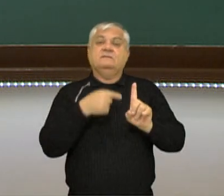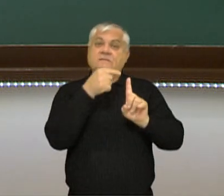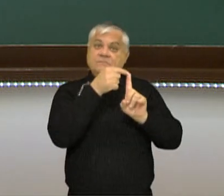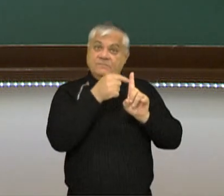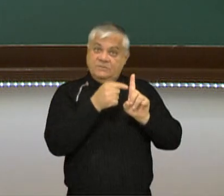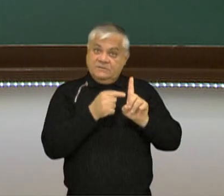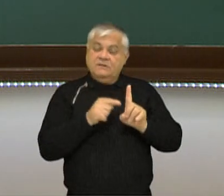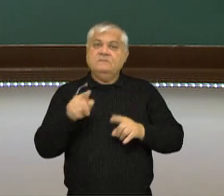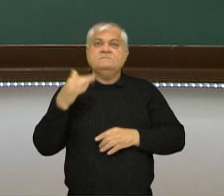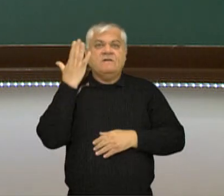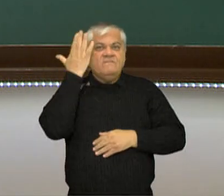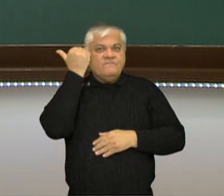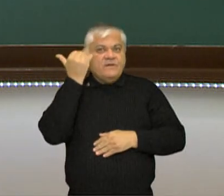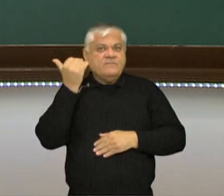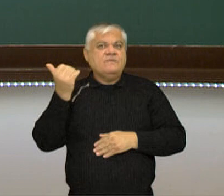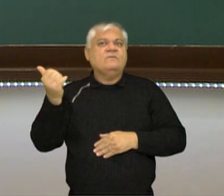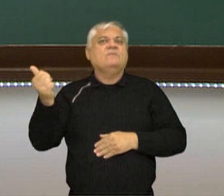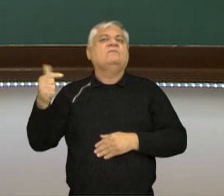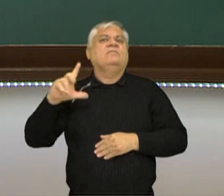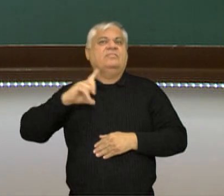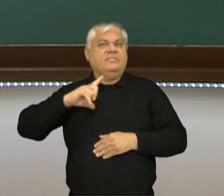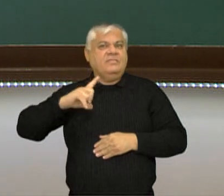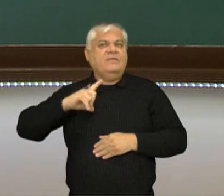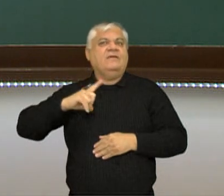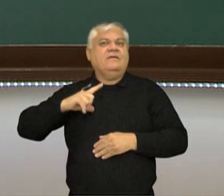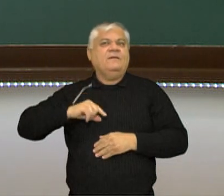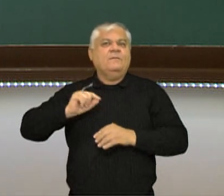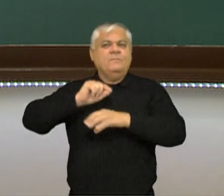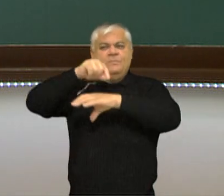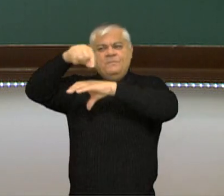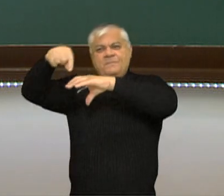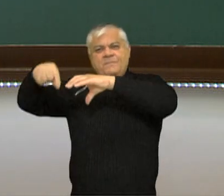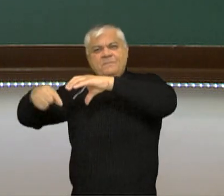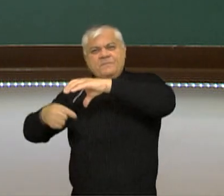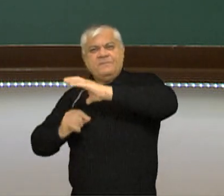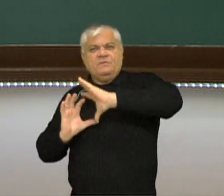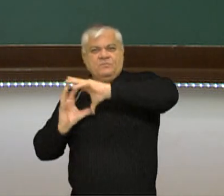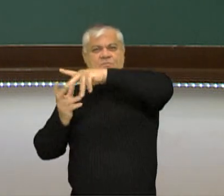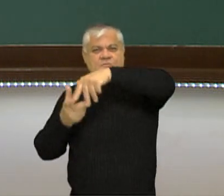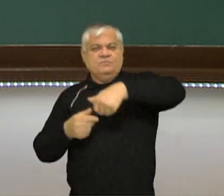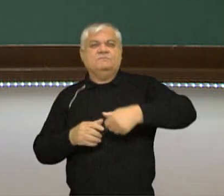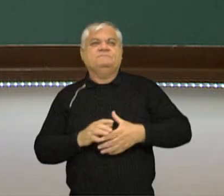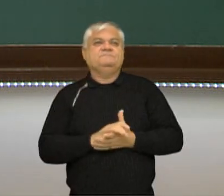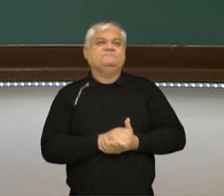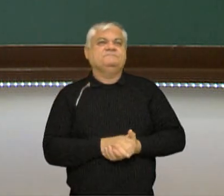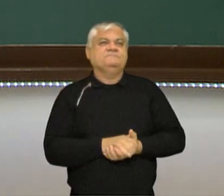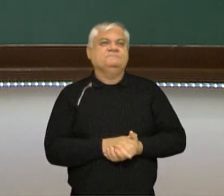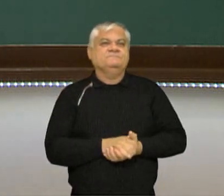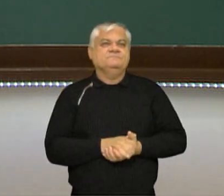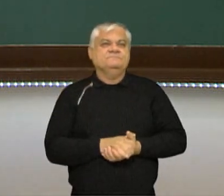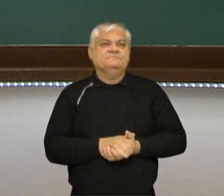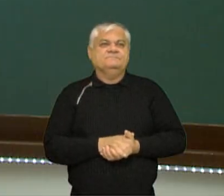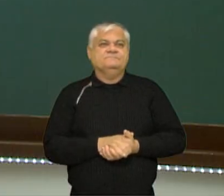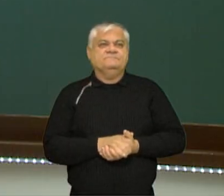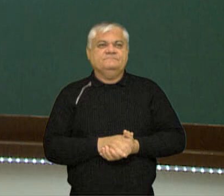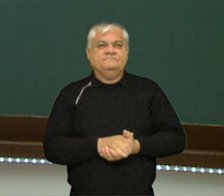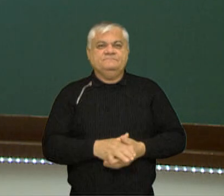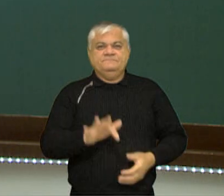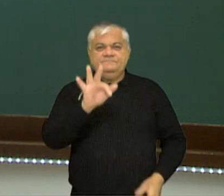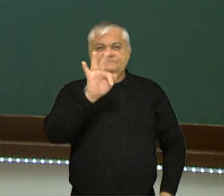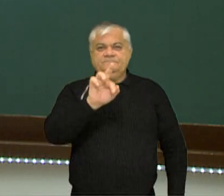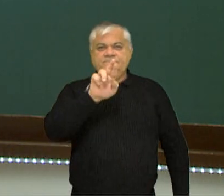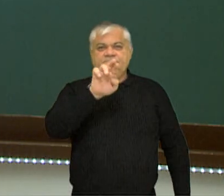acabou aí sendo realizada em vários outros países pelo mundo, tá bom? Daí a gente tem